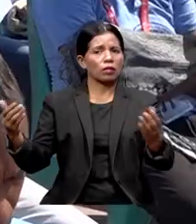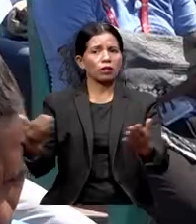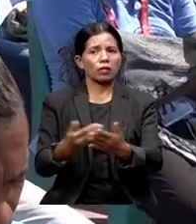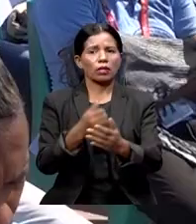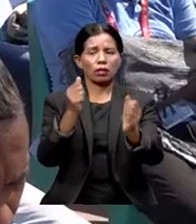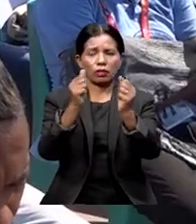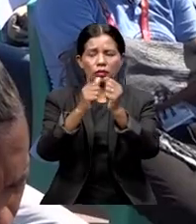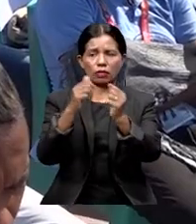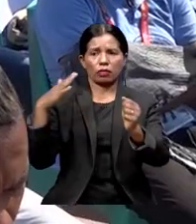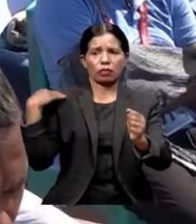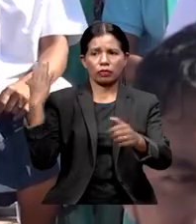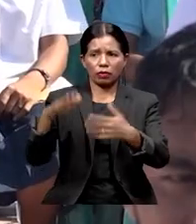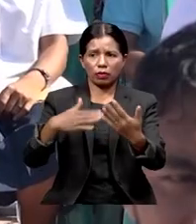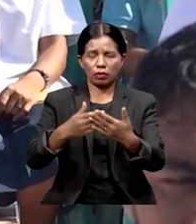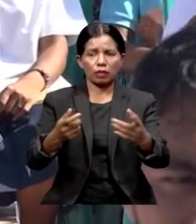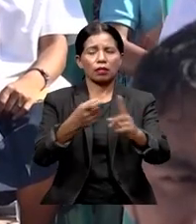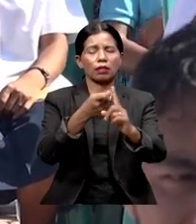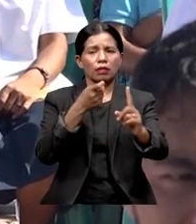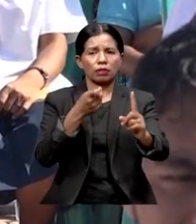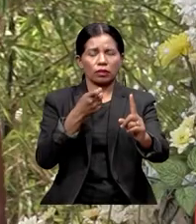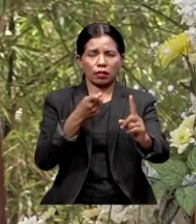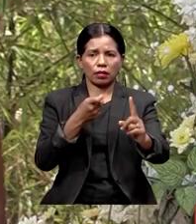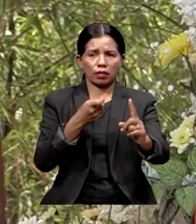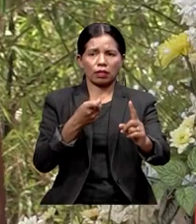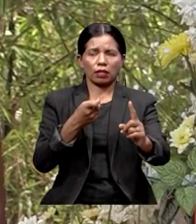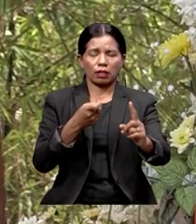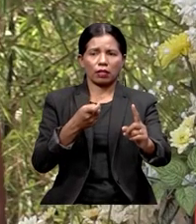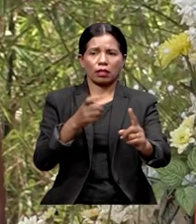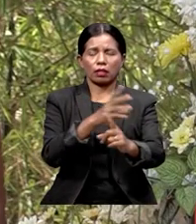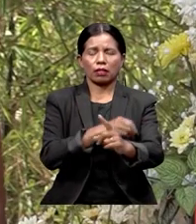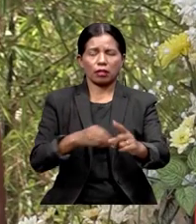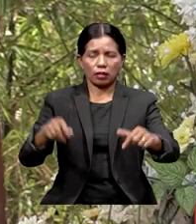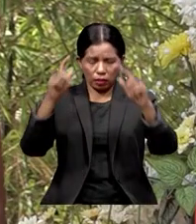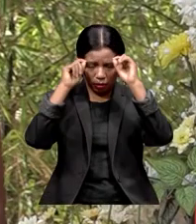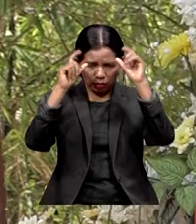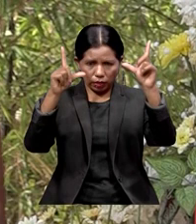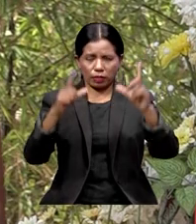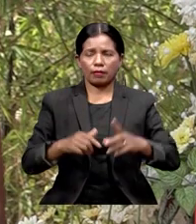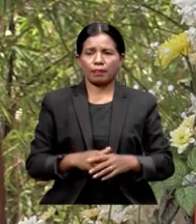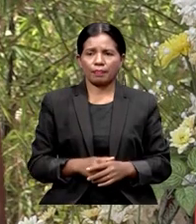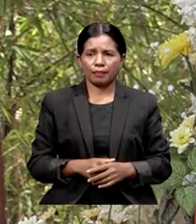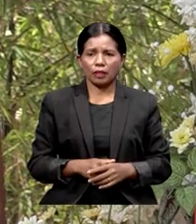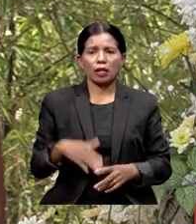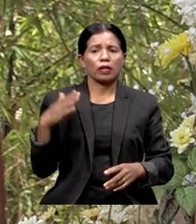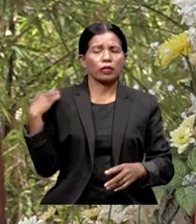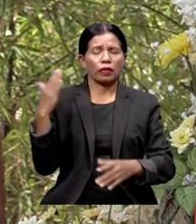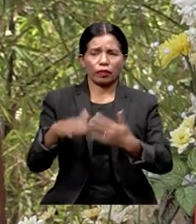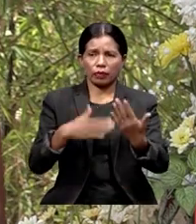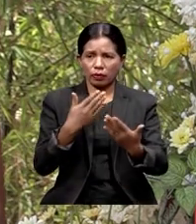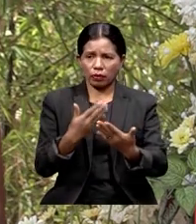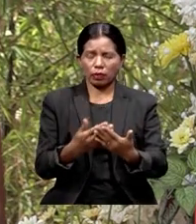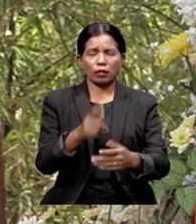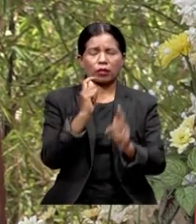soven sire, nebe makmai usi rai timor lan doma. Soven sire,